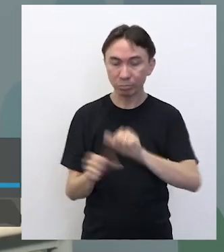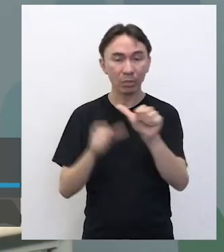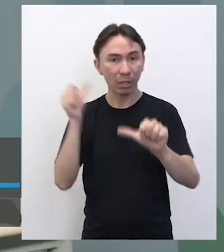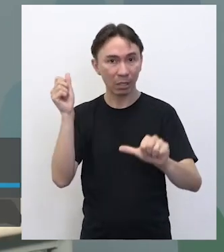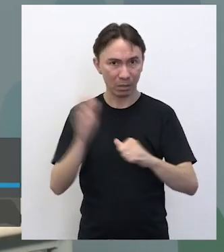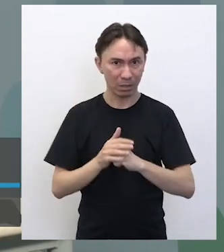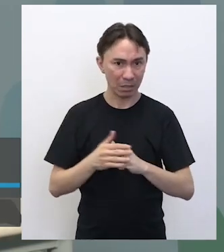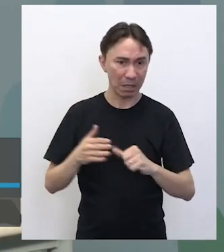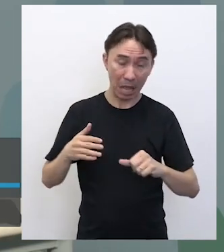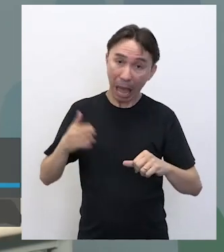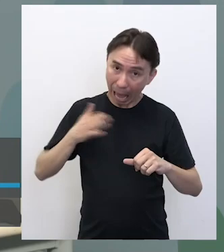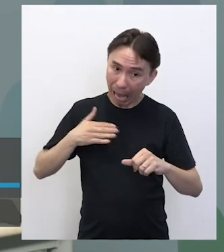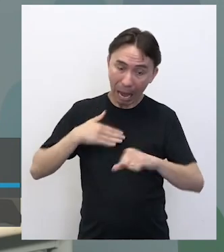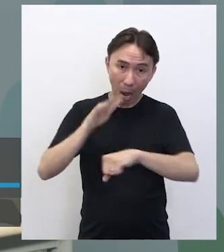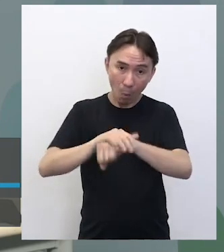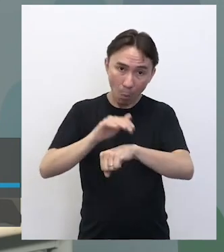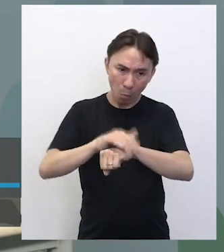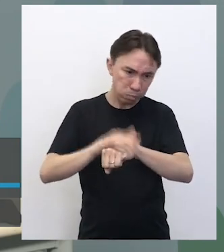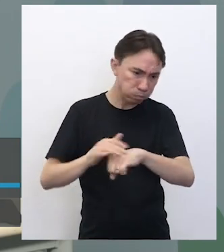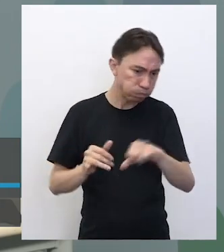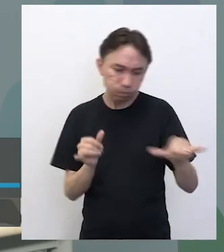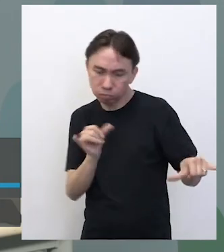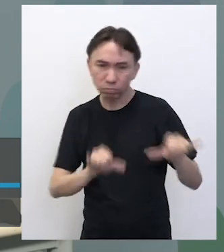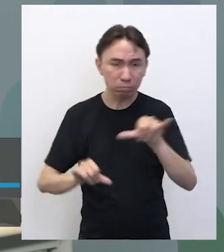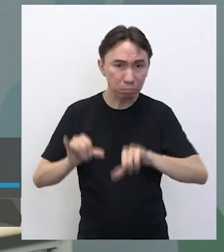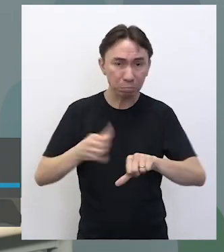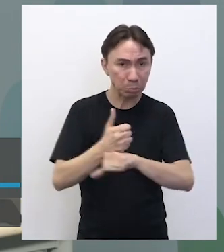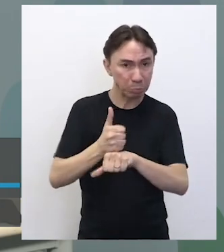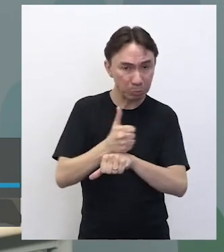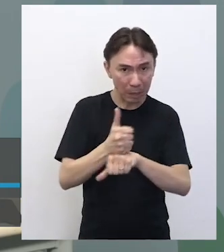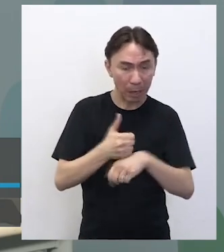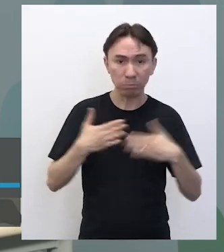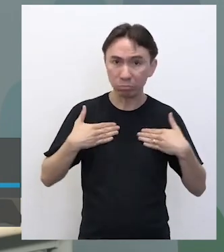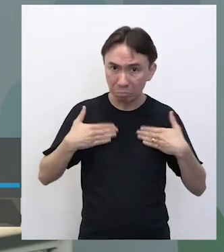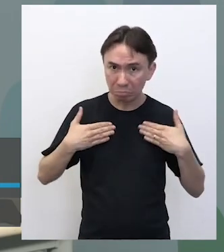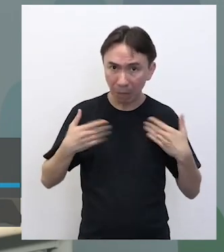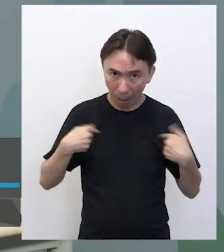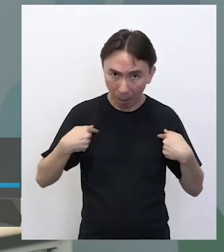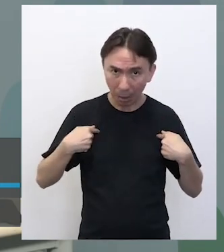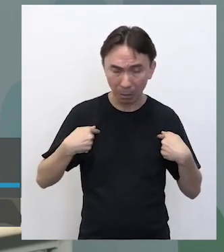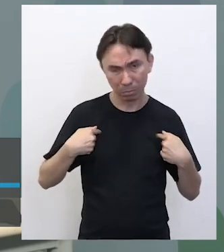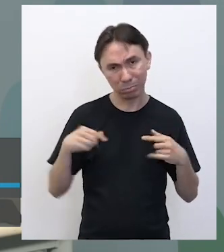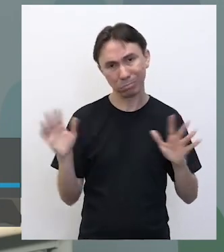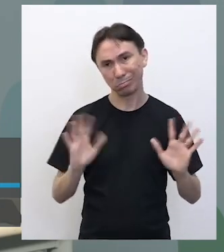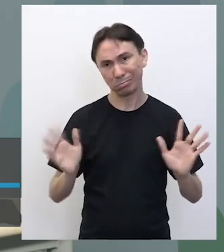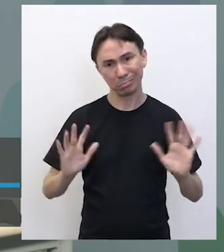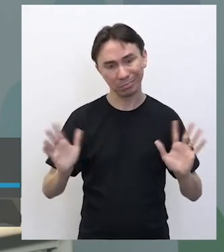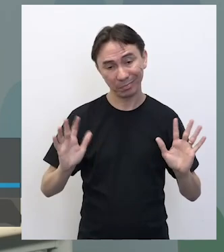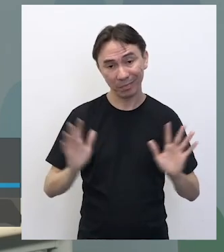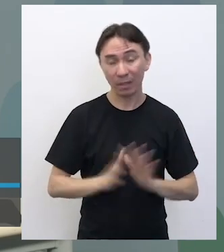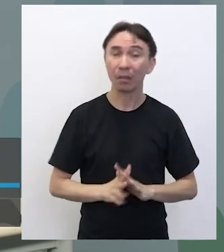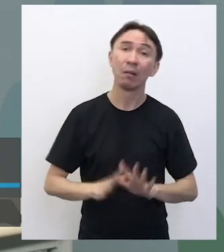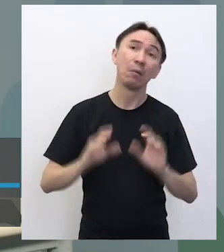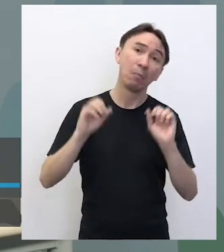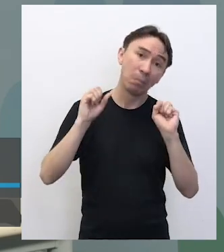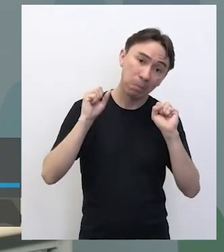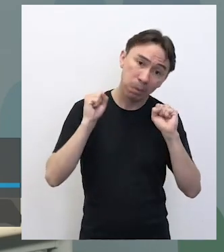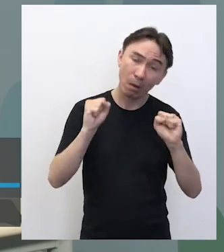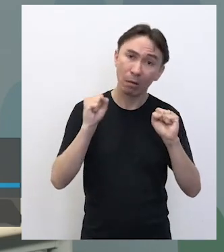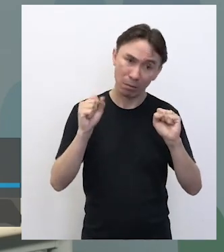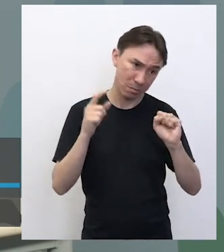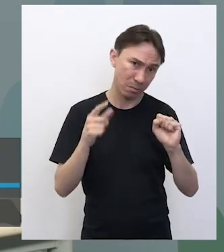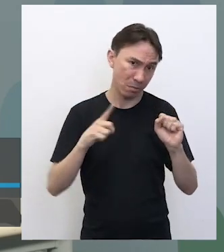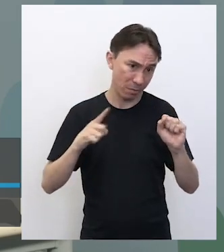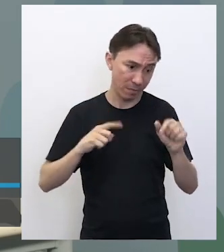consequentemente, não tem como corolário, ou seja, não tem como consequência que eu seja um químico. Eu posso ter realizado um